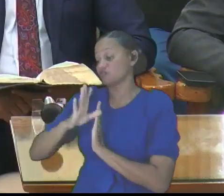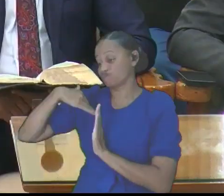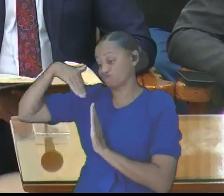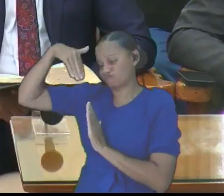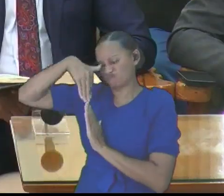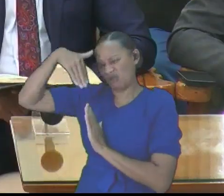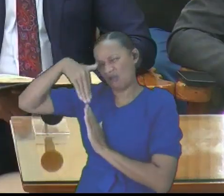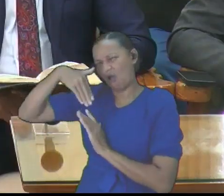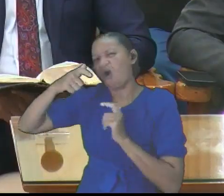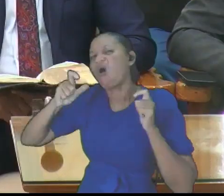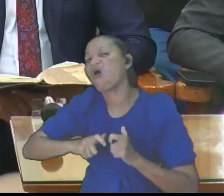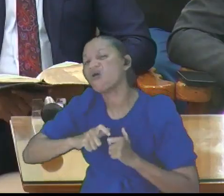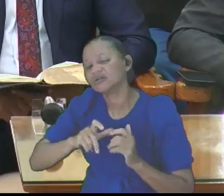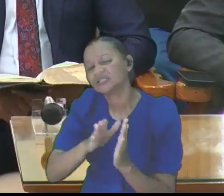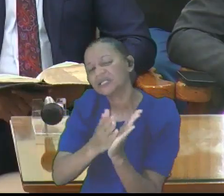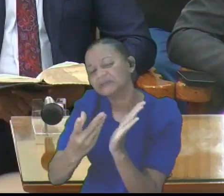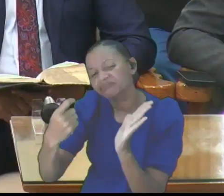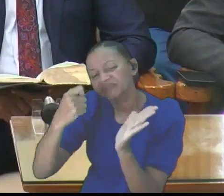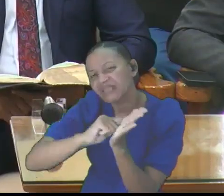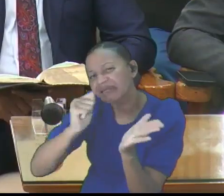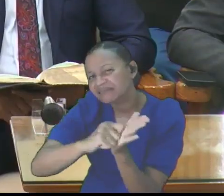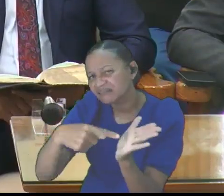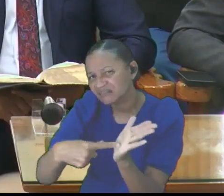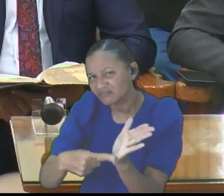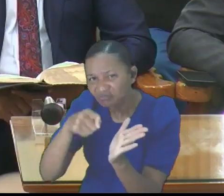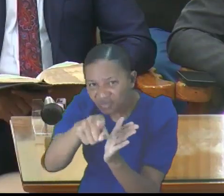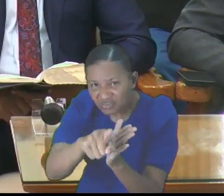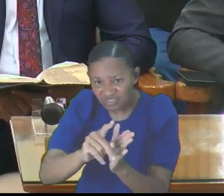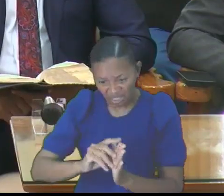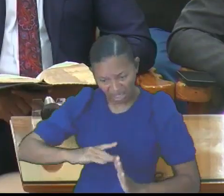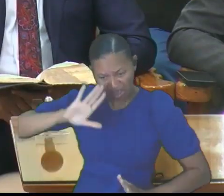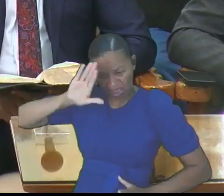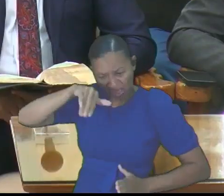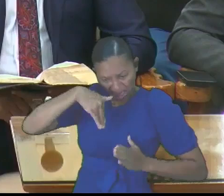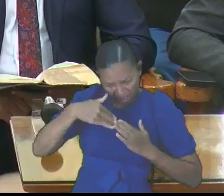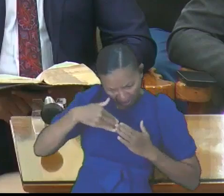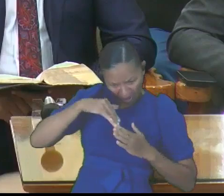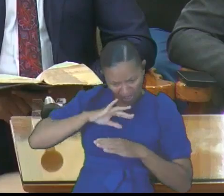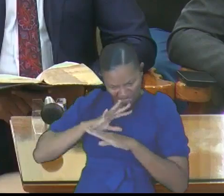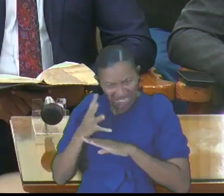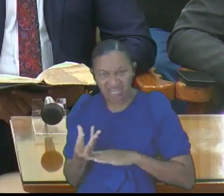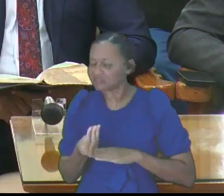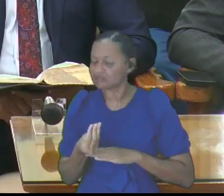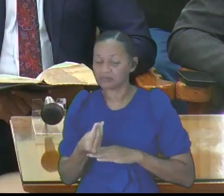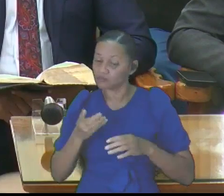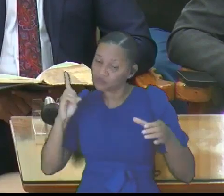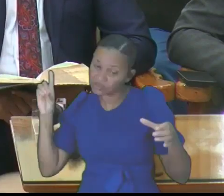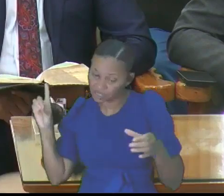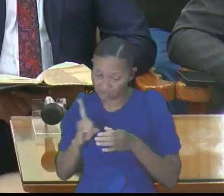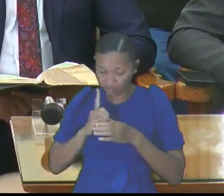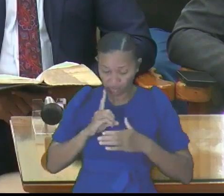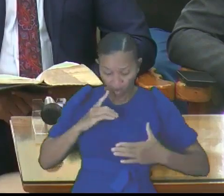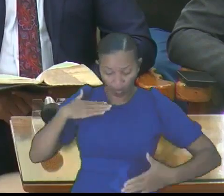está escrito isso? Você não é igreja, você é membro do